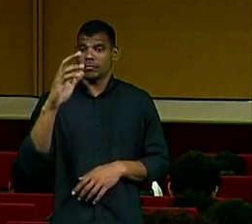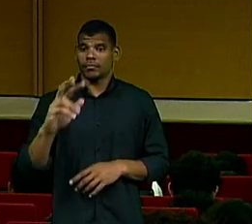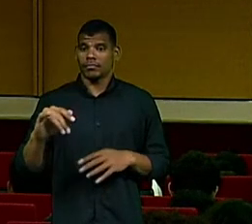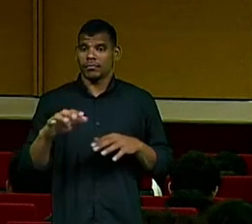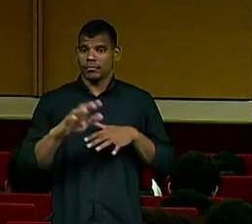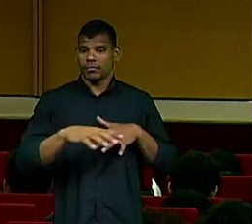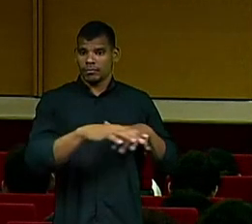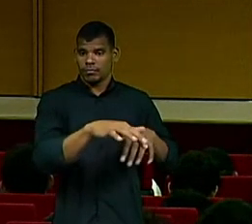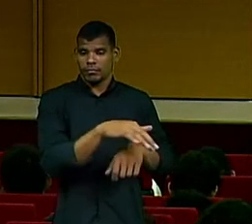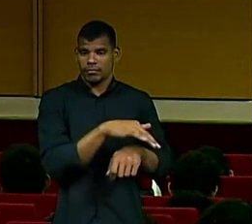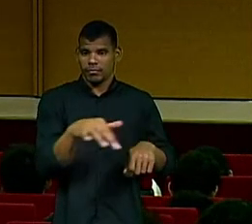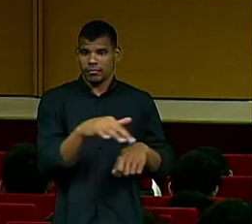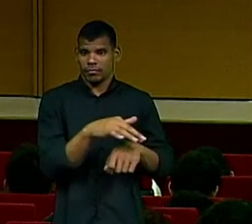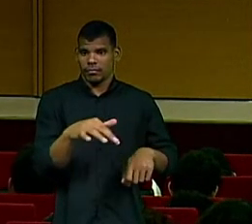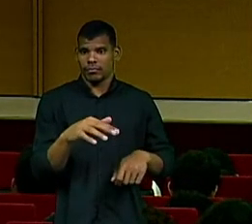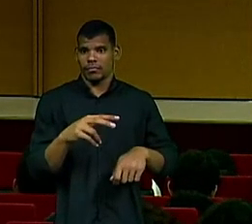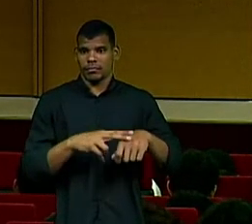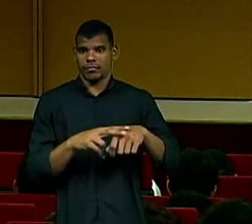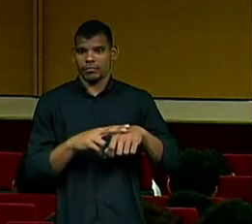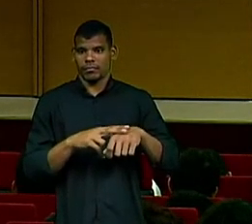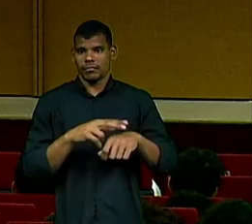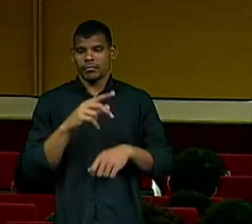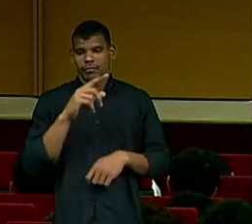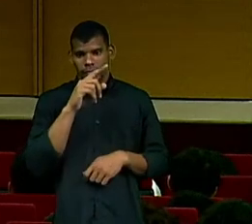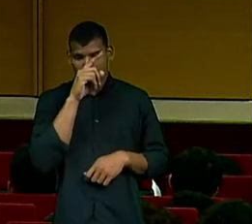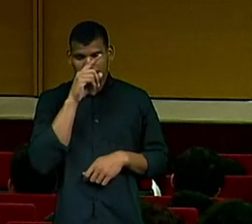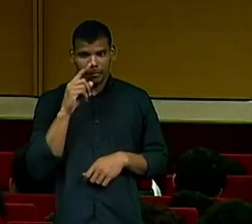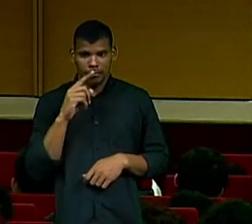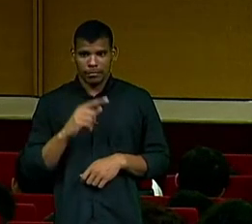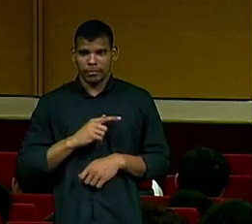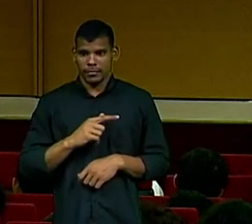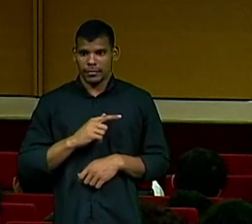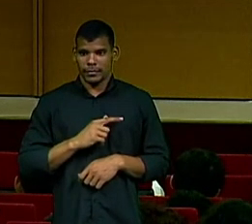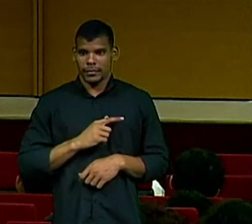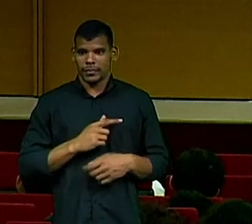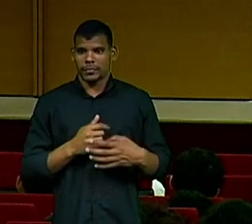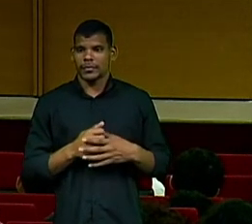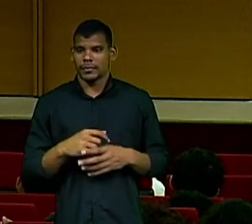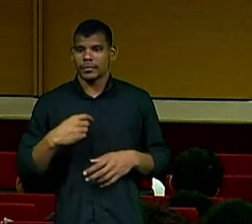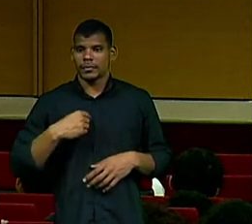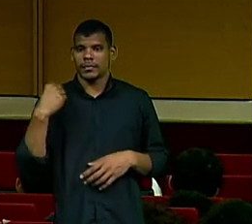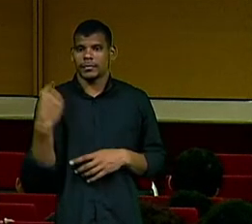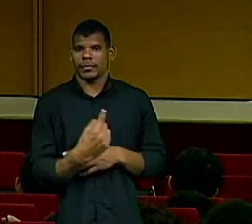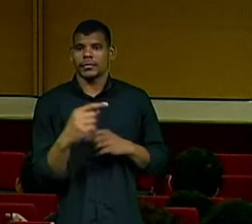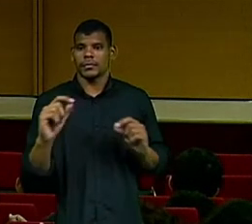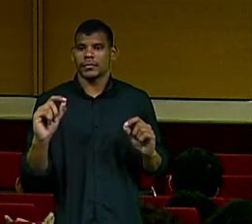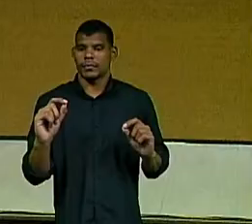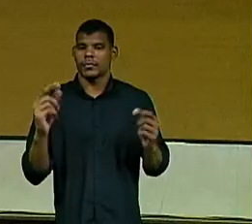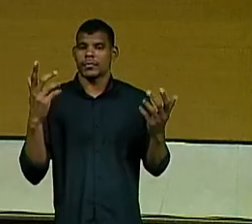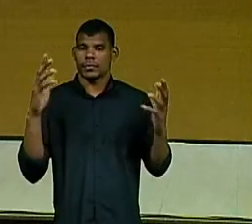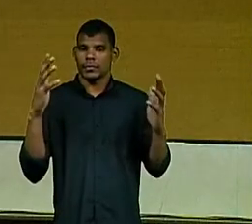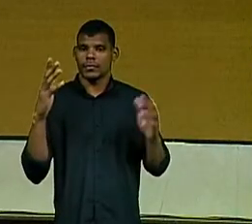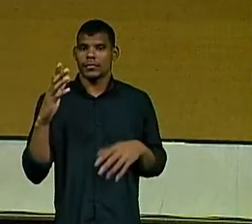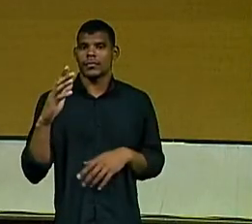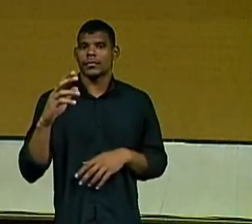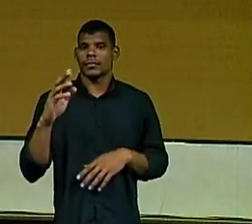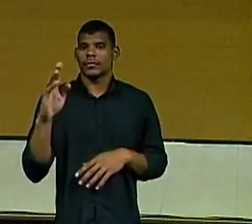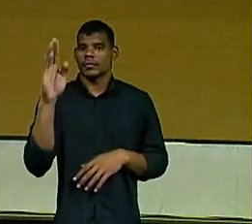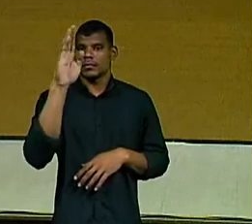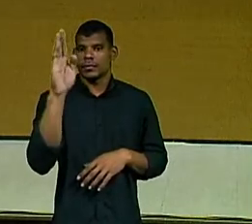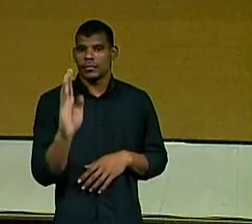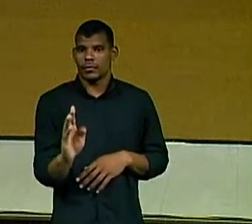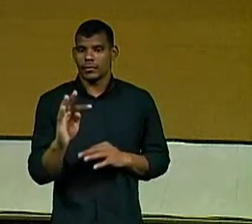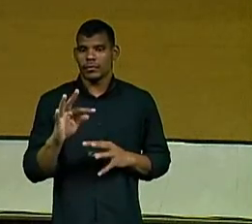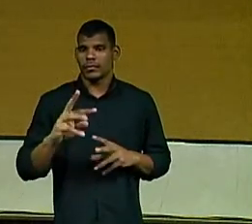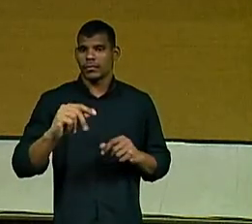ruas todo mundo de verde amarelo né Para a gente exaltar a nação brasileira e dizer Olha tudo que